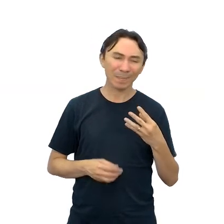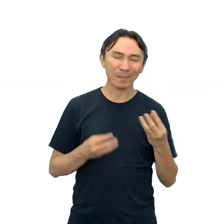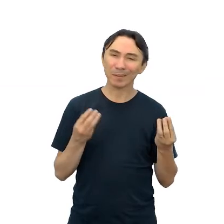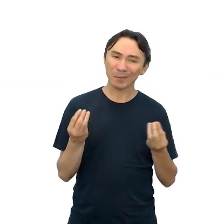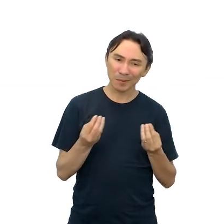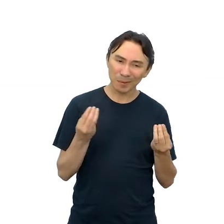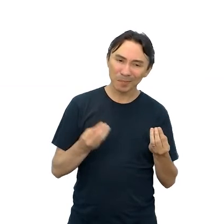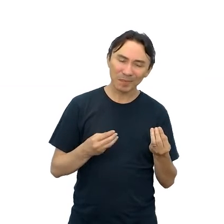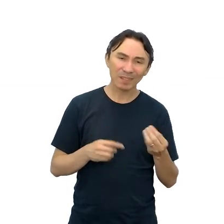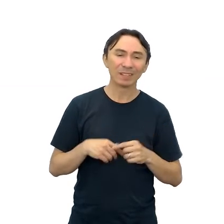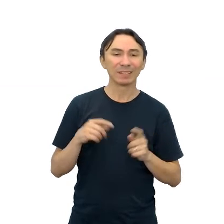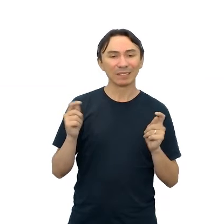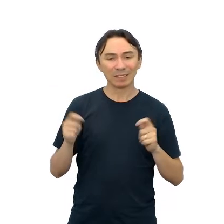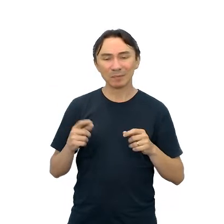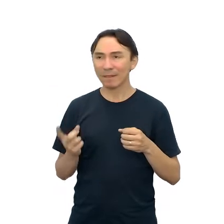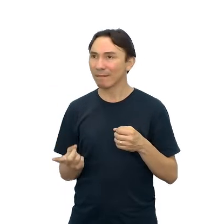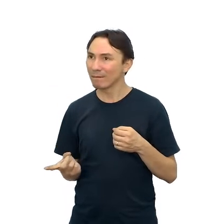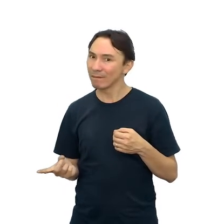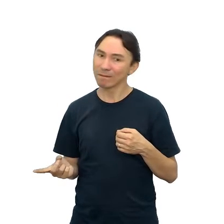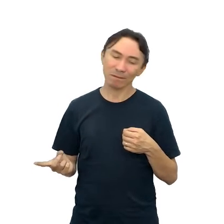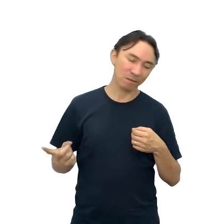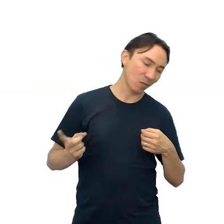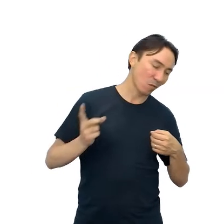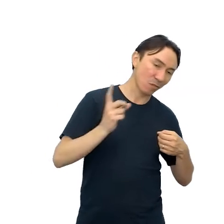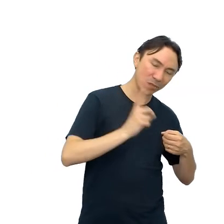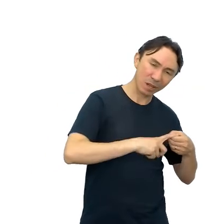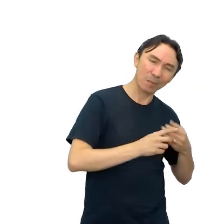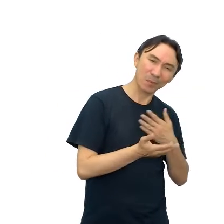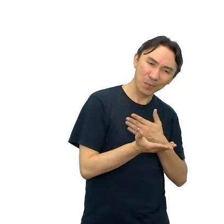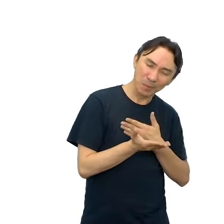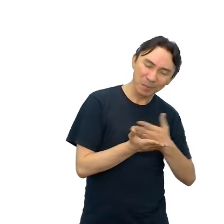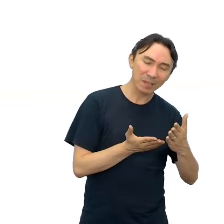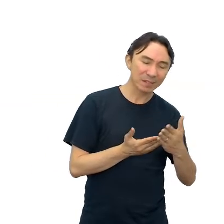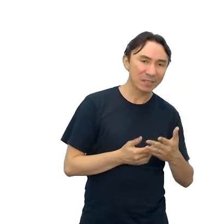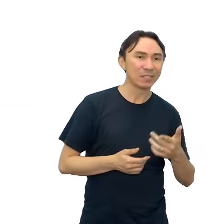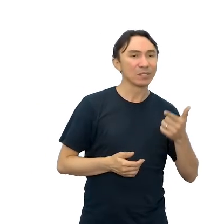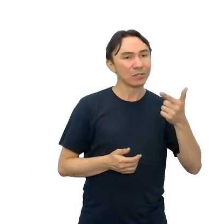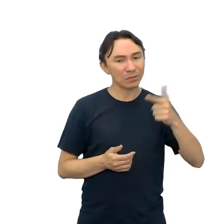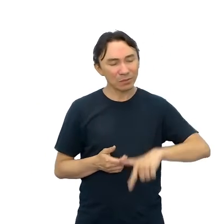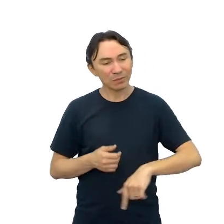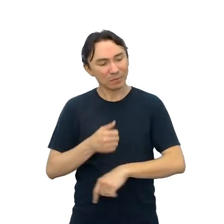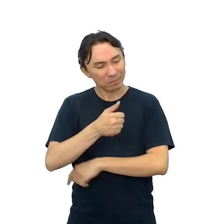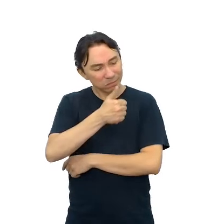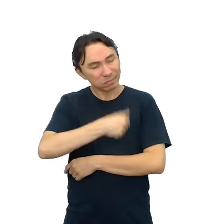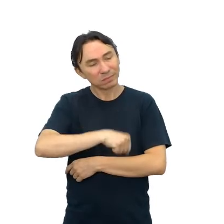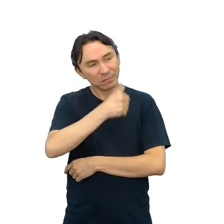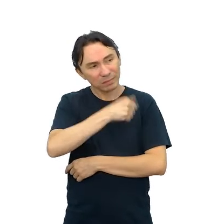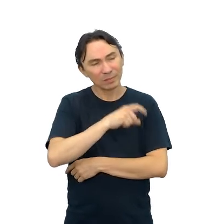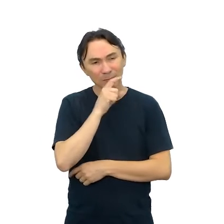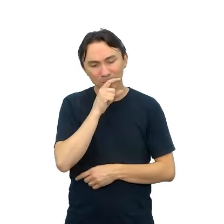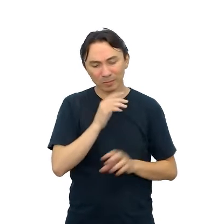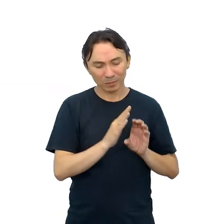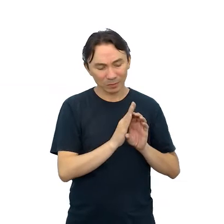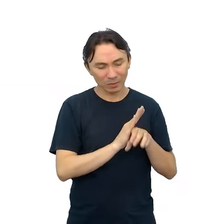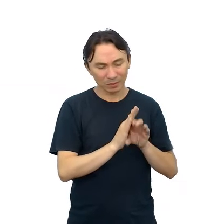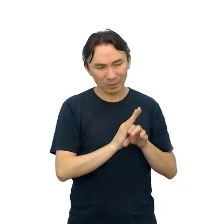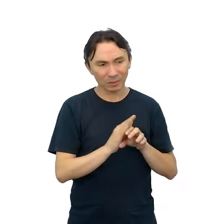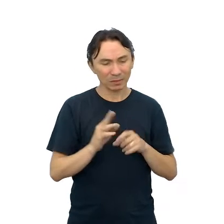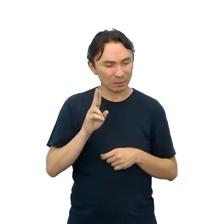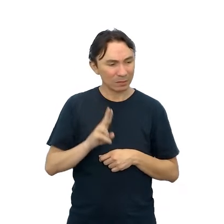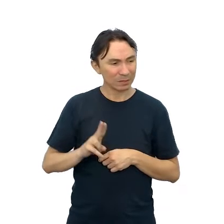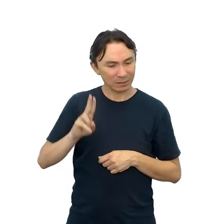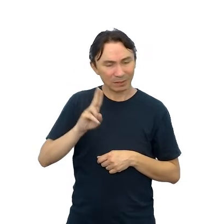desse processo e reanalisar ou rever os conceitos utilizados, né, para que